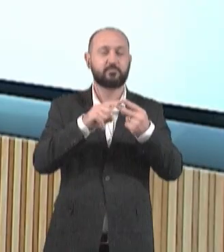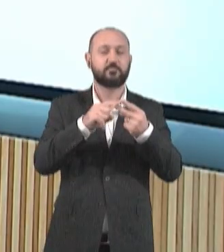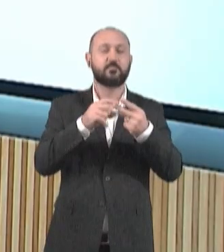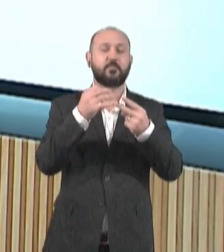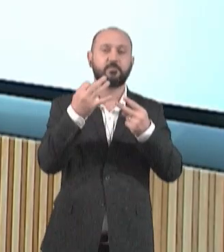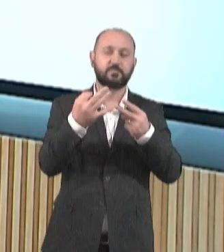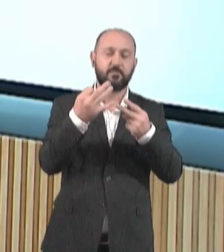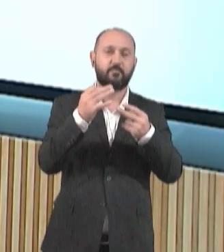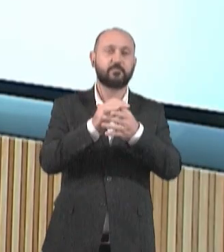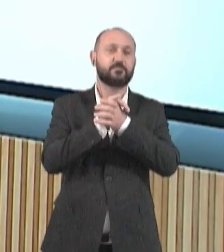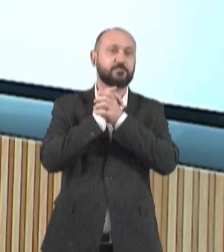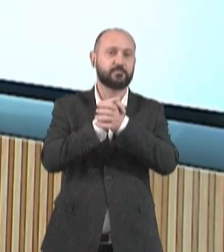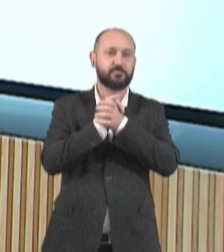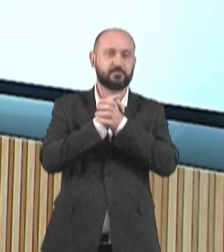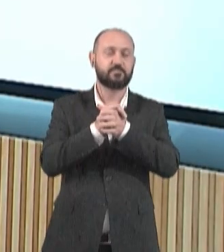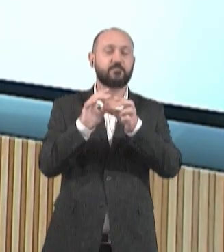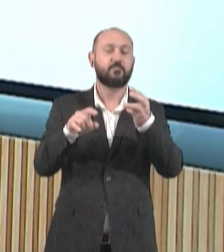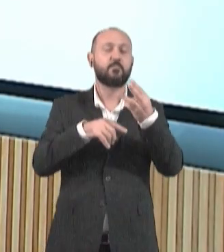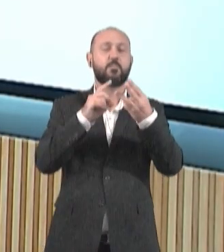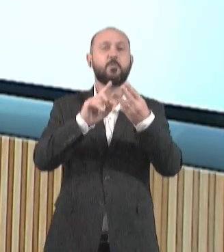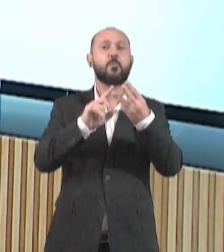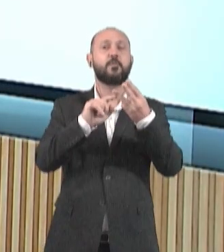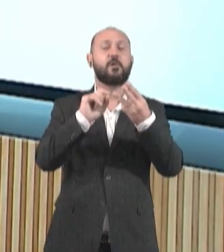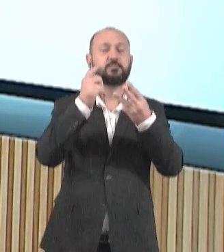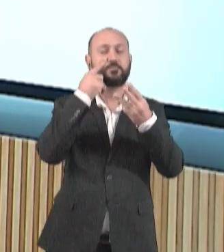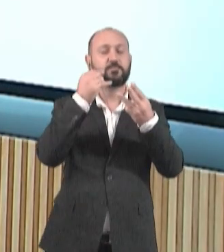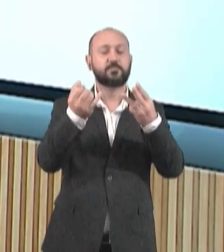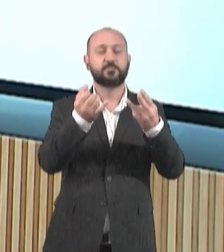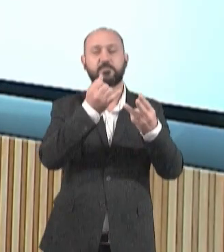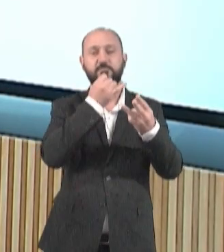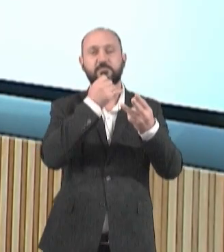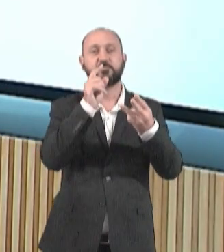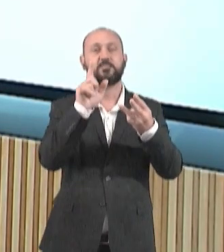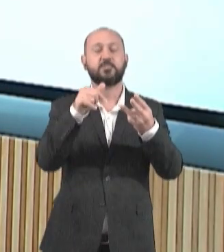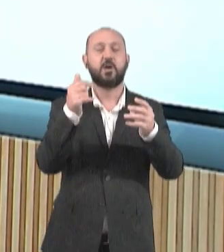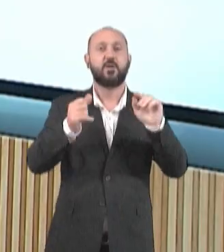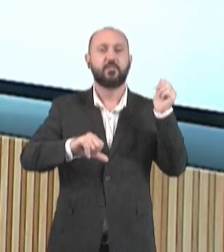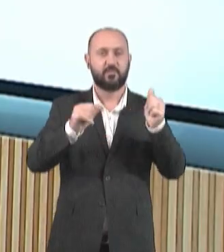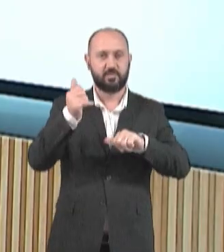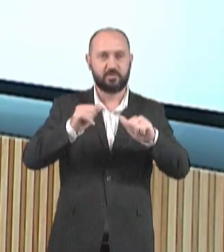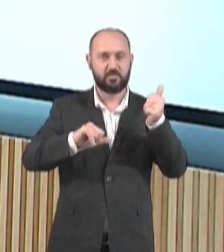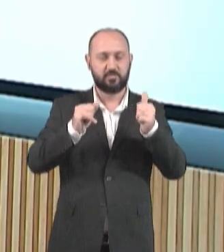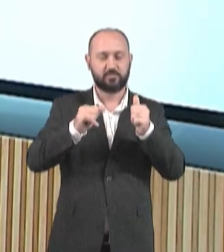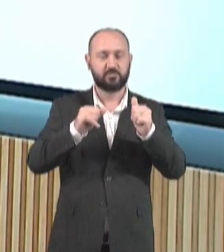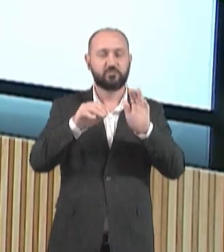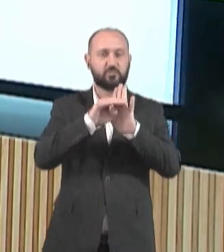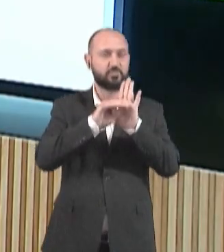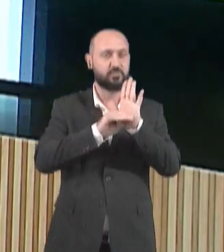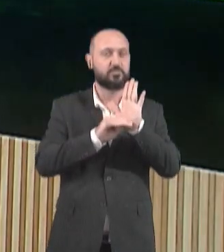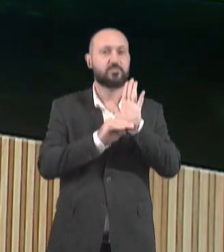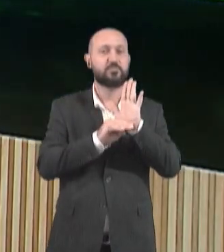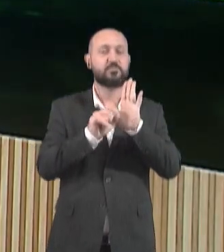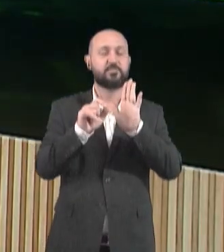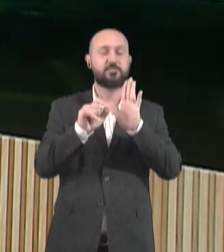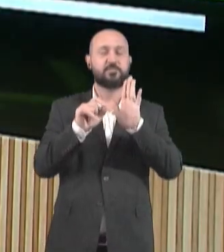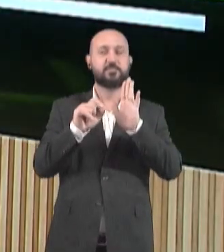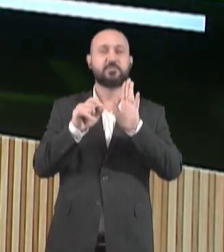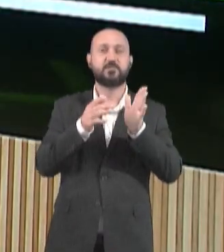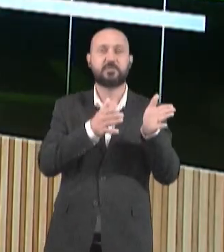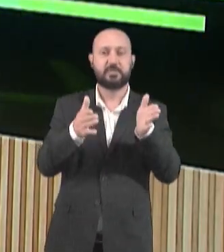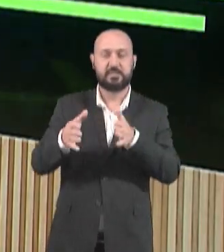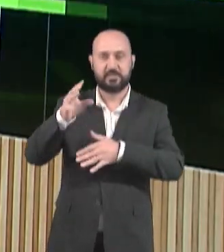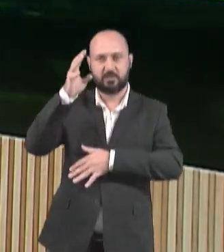3 moções de congratulação e 3 moções de pesar. Esse então é o balanço da ordem do dia